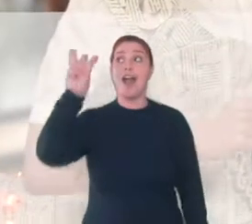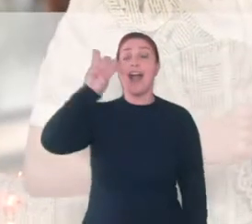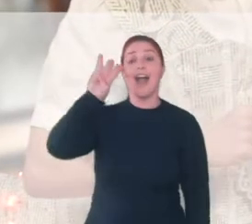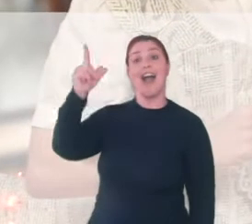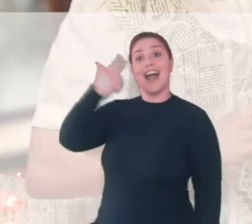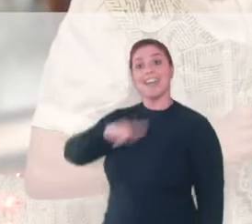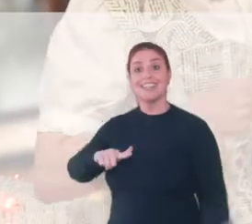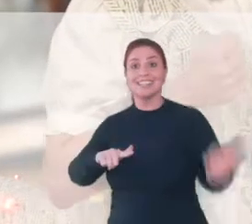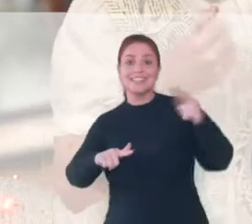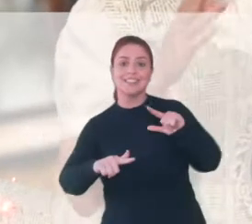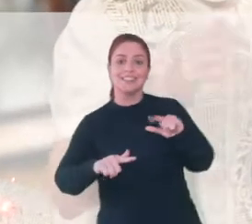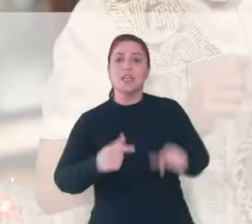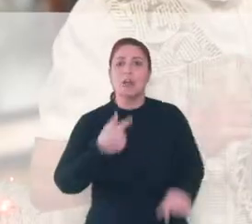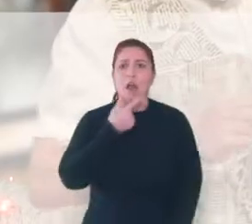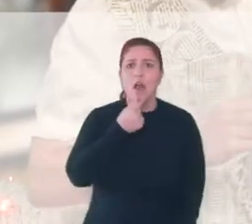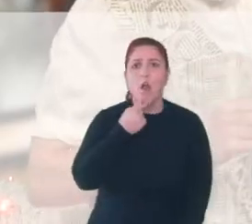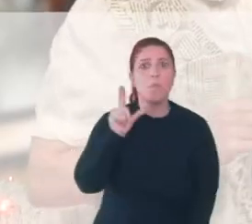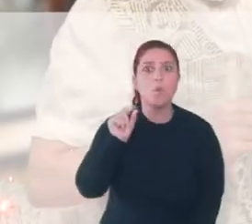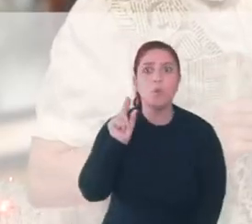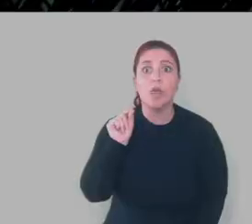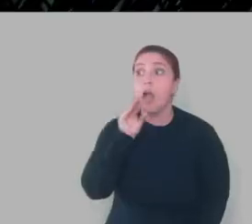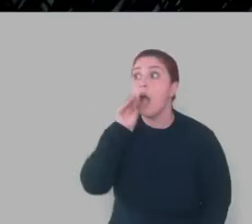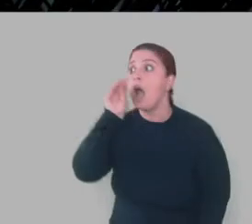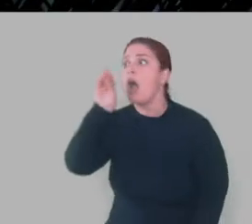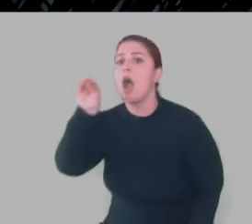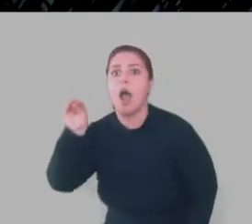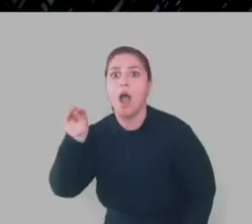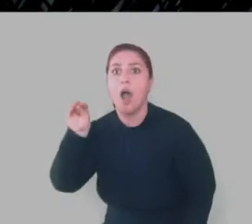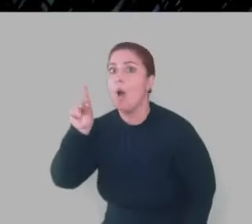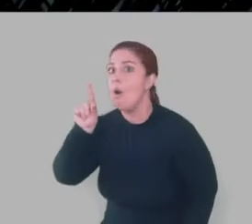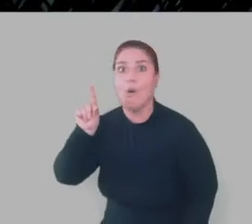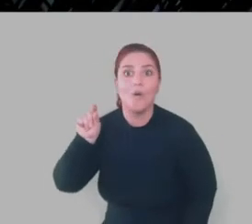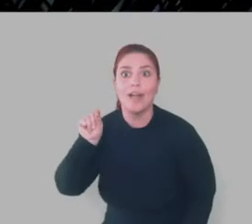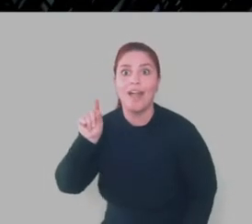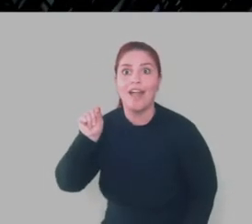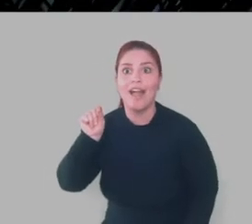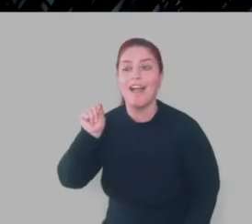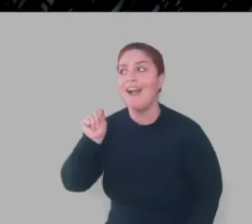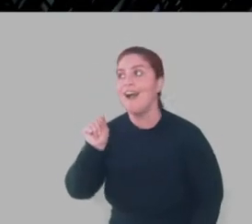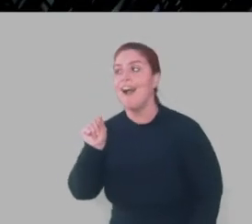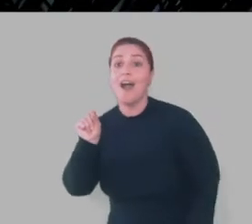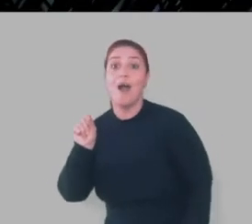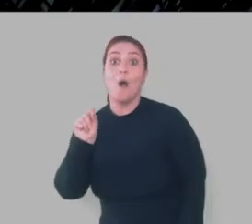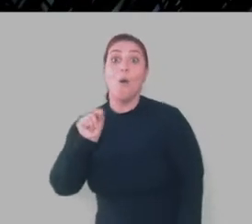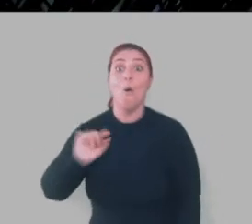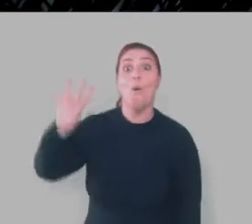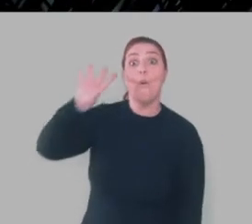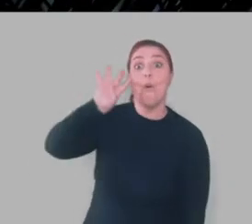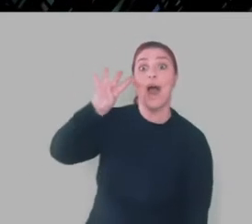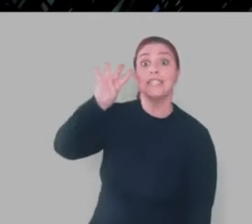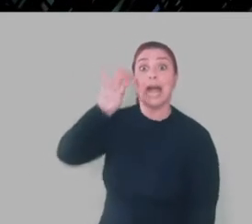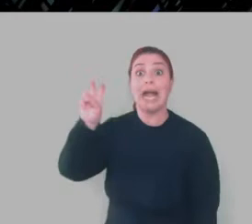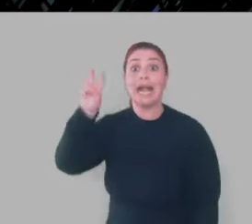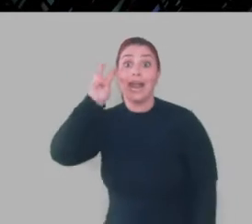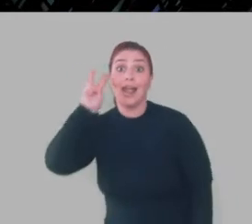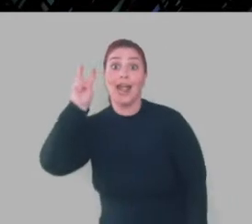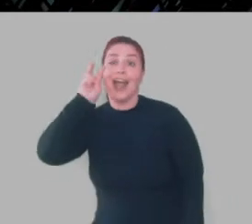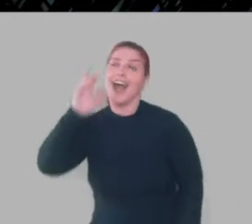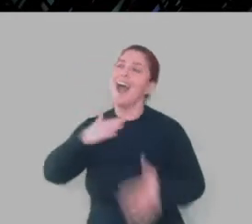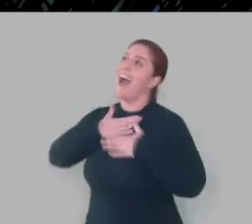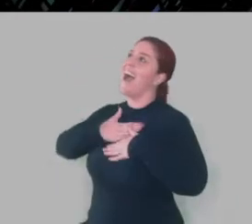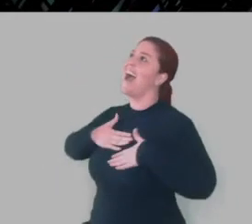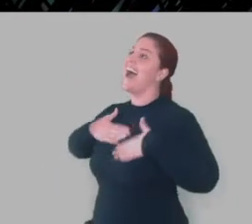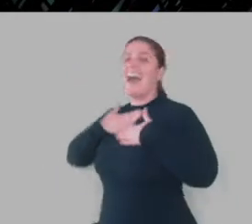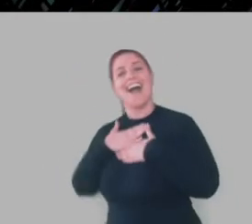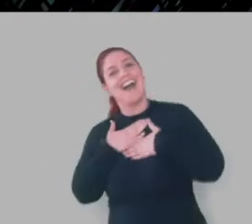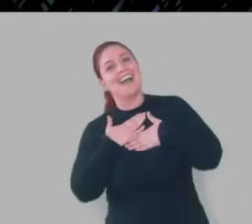Era danado pra improvisar, deixou escapar. Segunda e terça-feira vai vir. Quarta e quinta-feira,